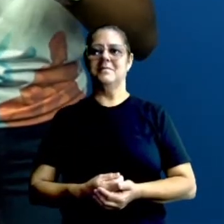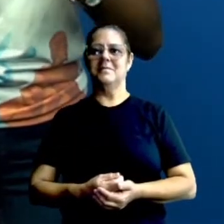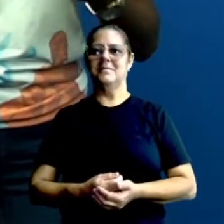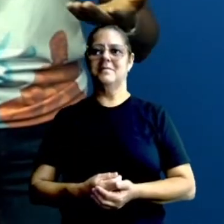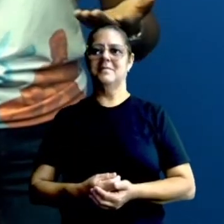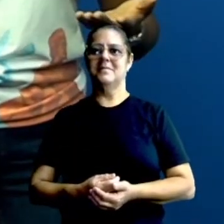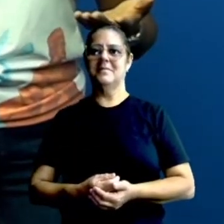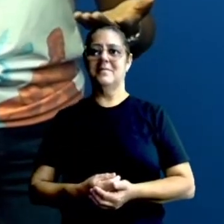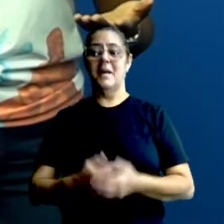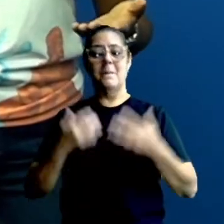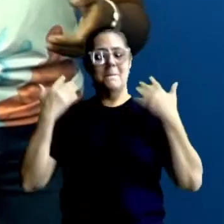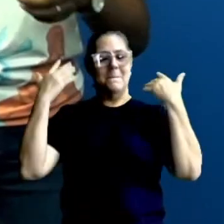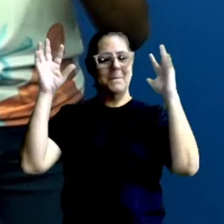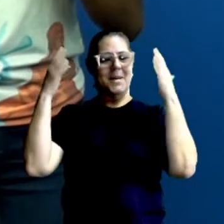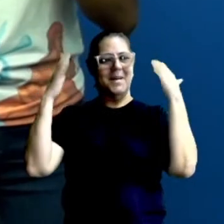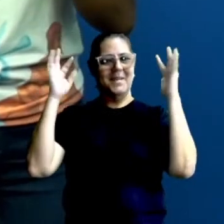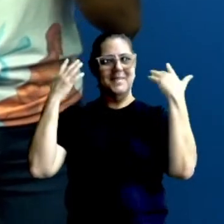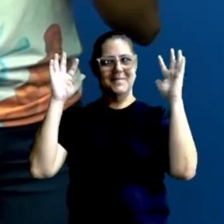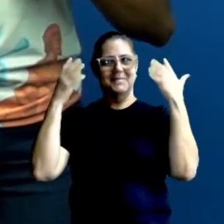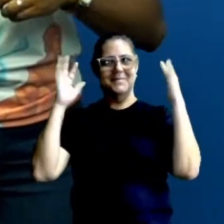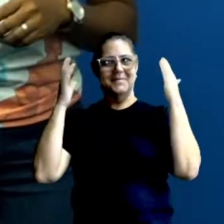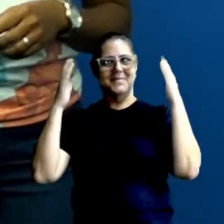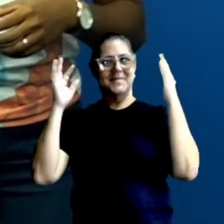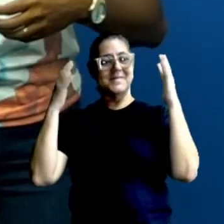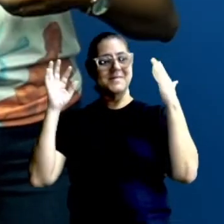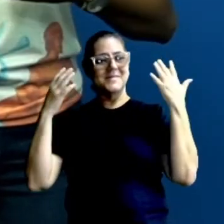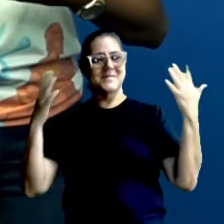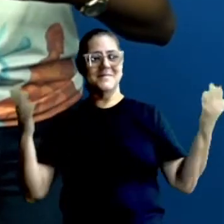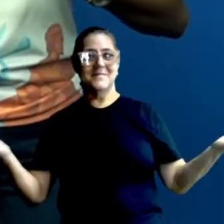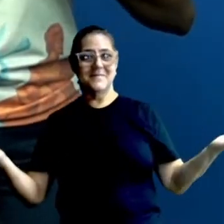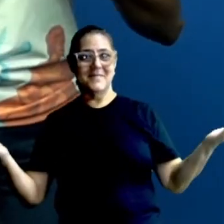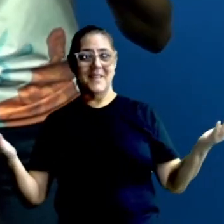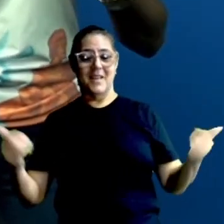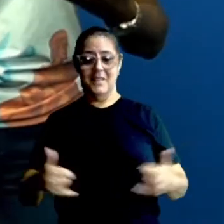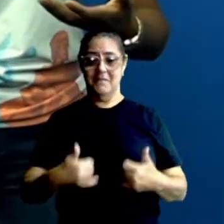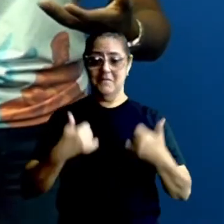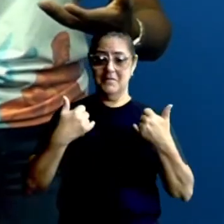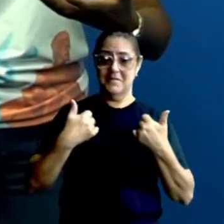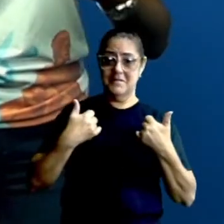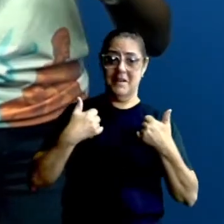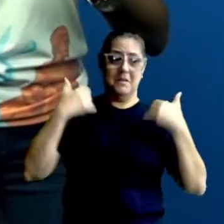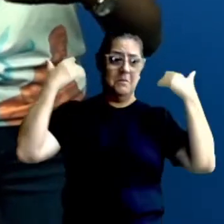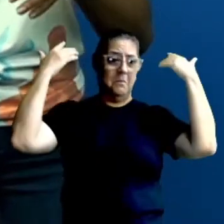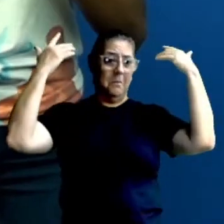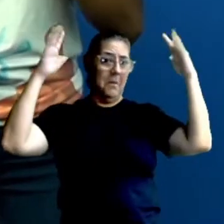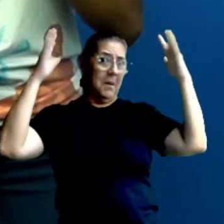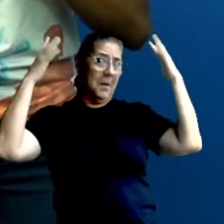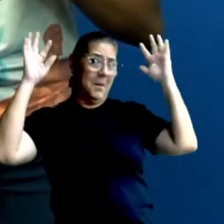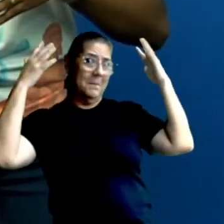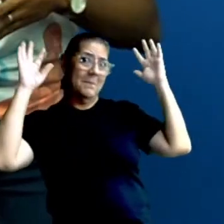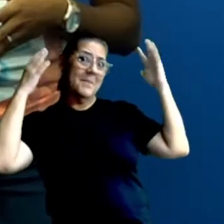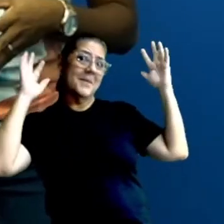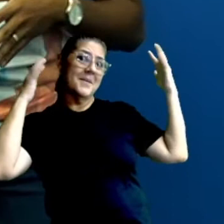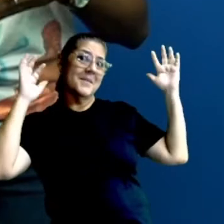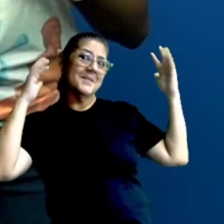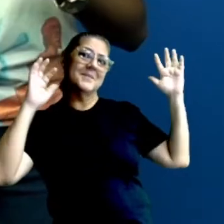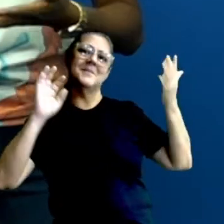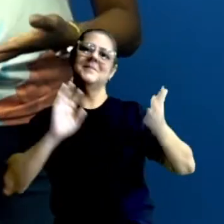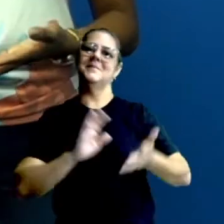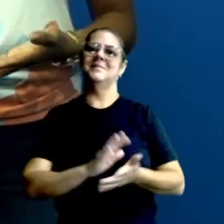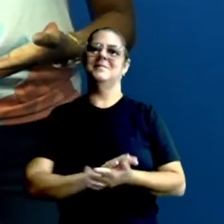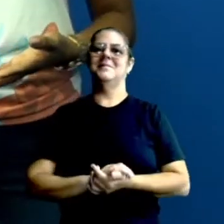quer dizer parabéns. Então, quando você chegar perto de alguém que você quiser saudar com um parabéns, lembra